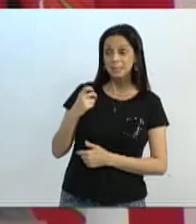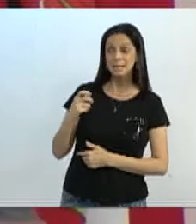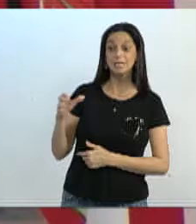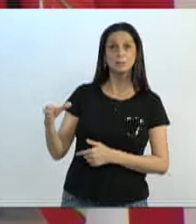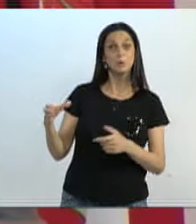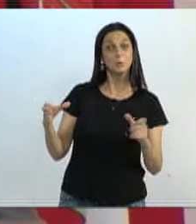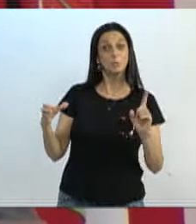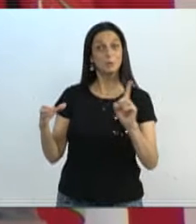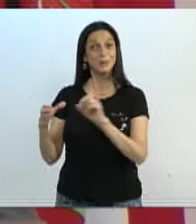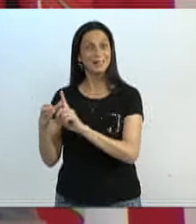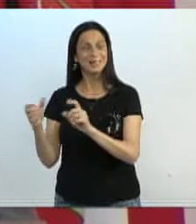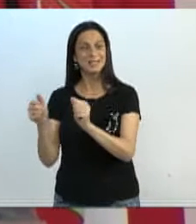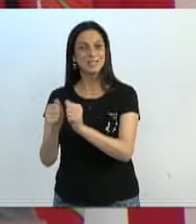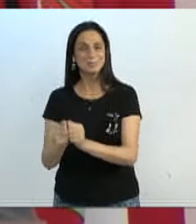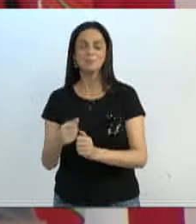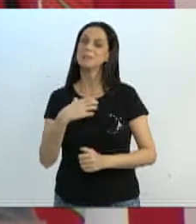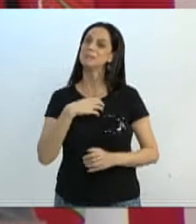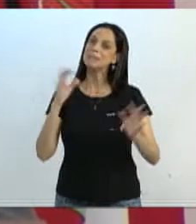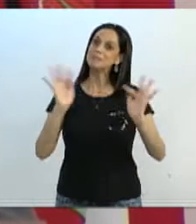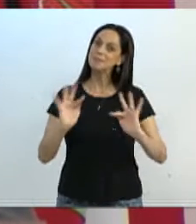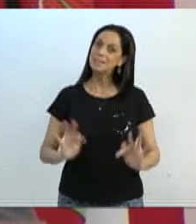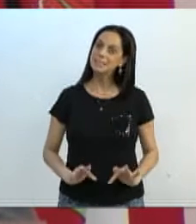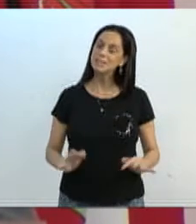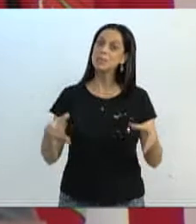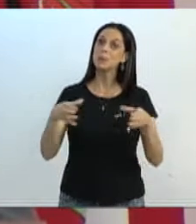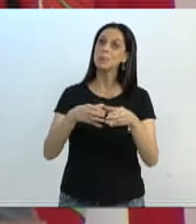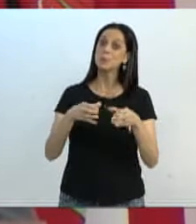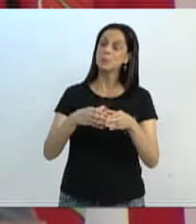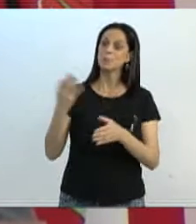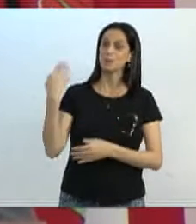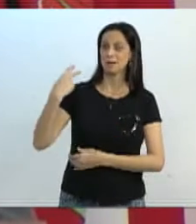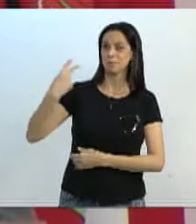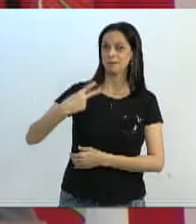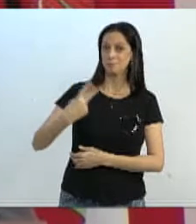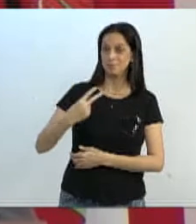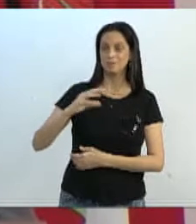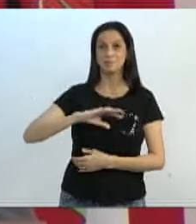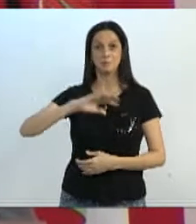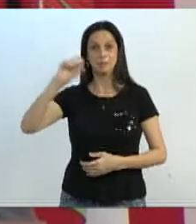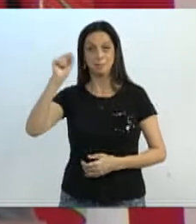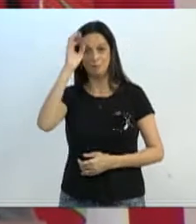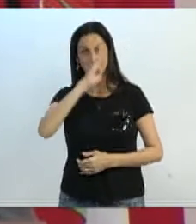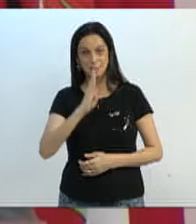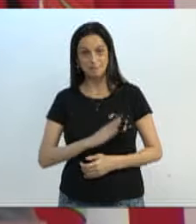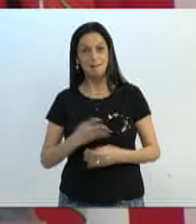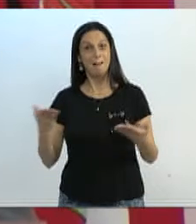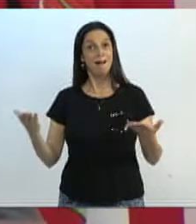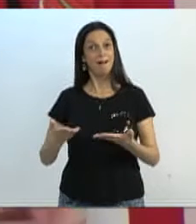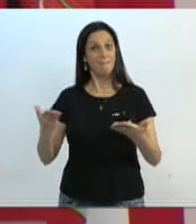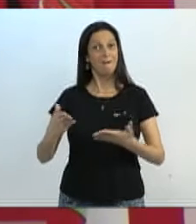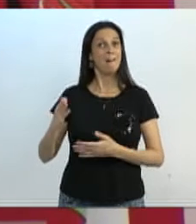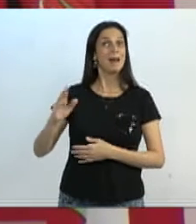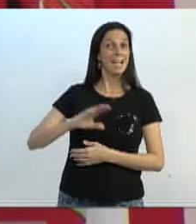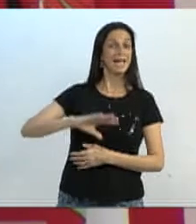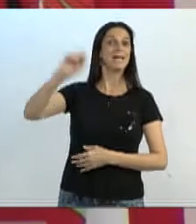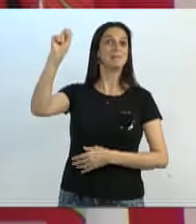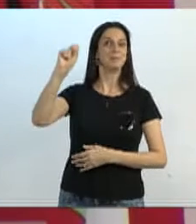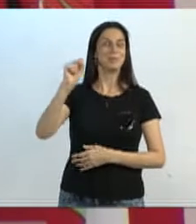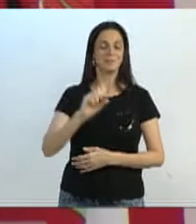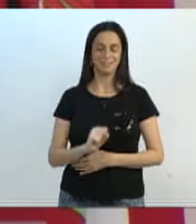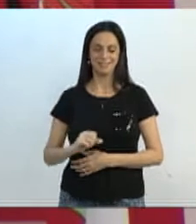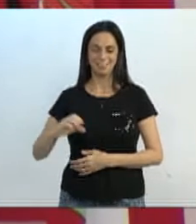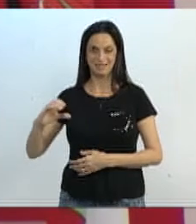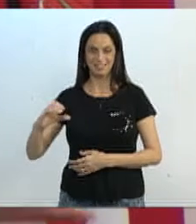uma felicidade, equipe que foi vice-campeã brasileira e agora campeão